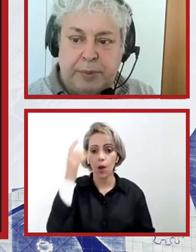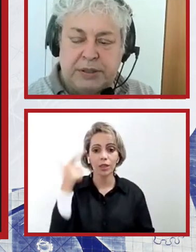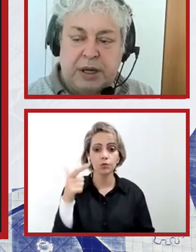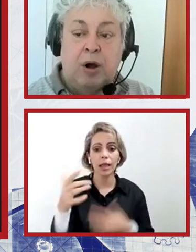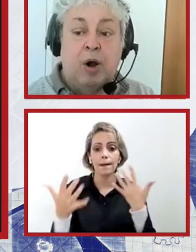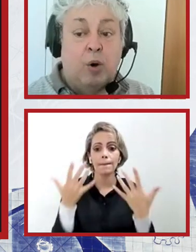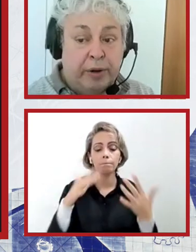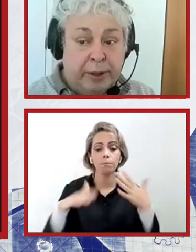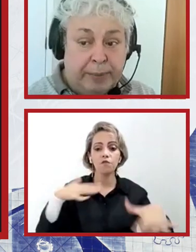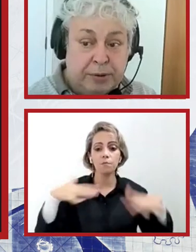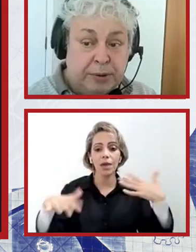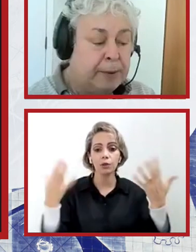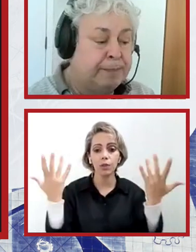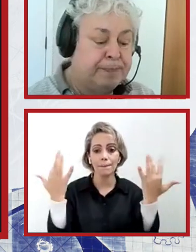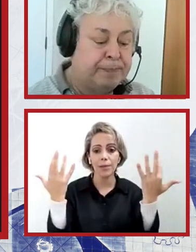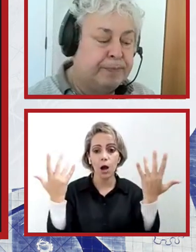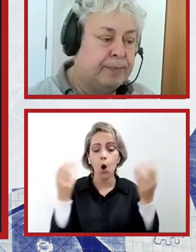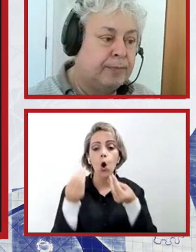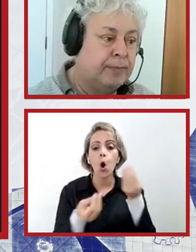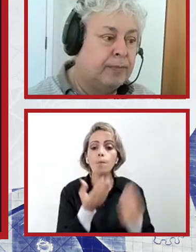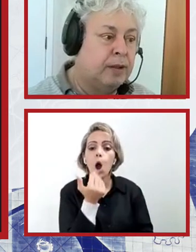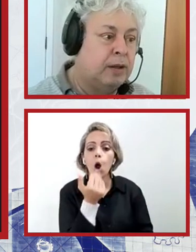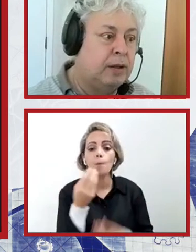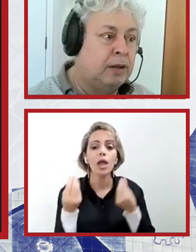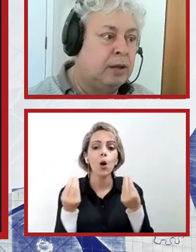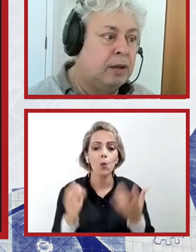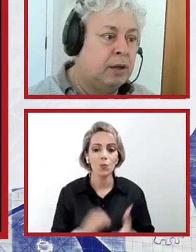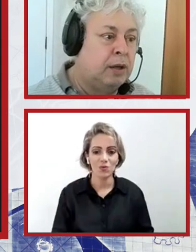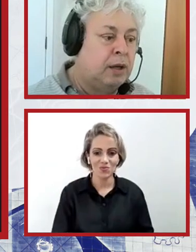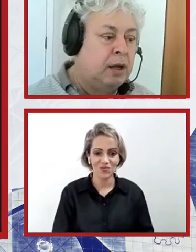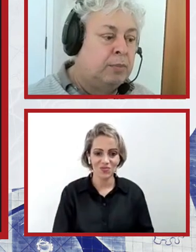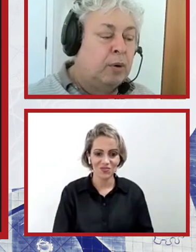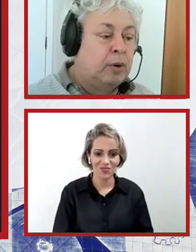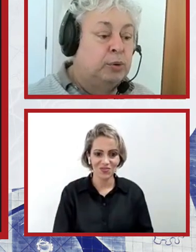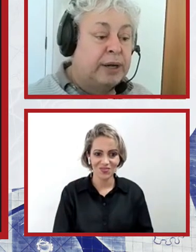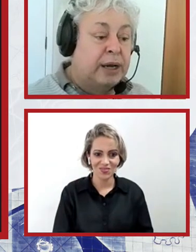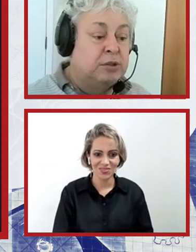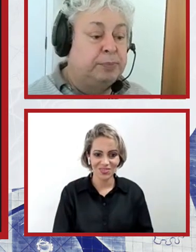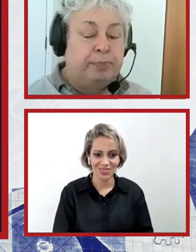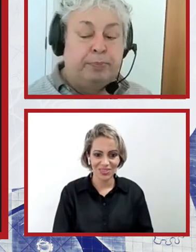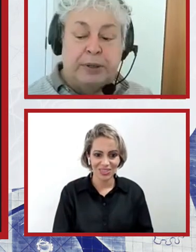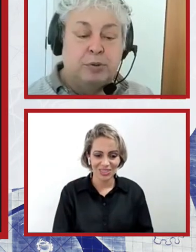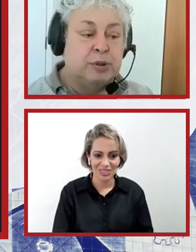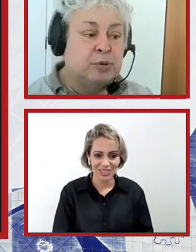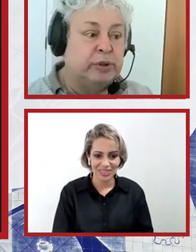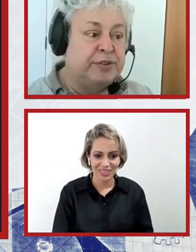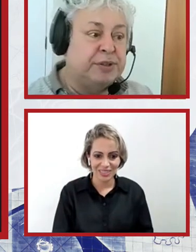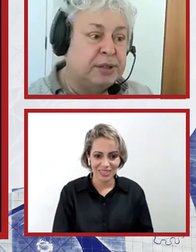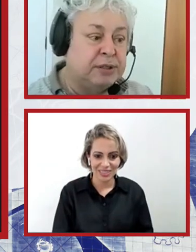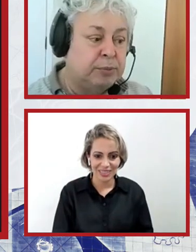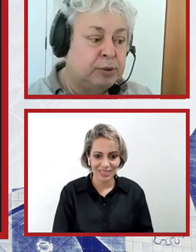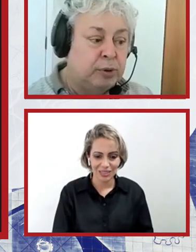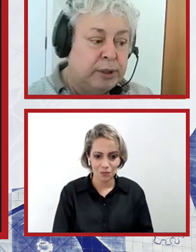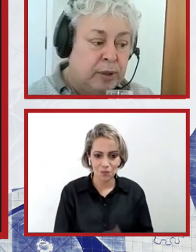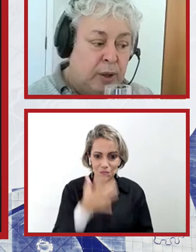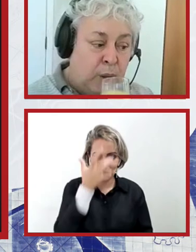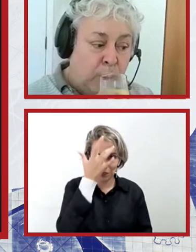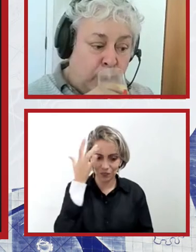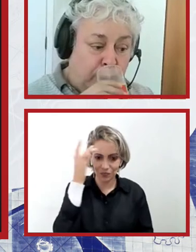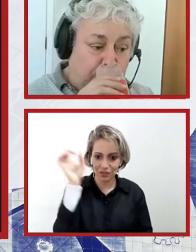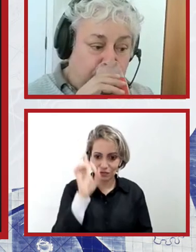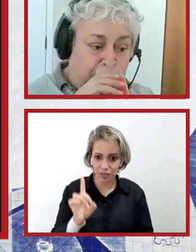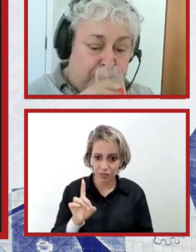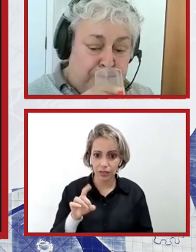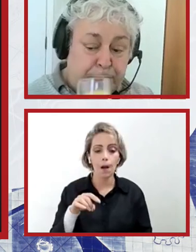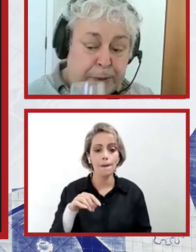dispositivo especial ou alguém para ajudar. Bom, No caso de pessoas com deficiência motora,